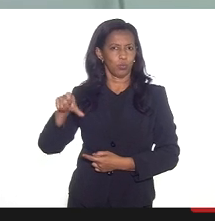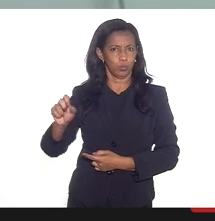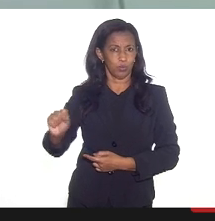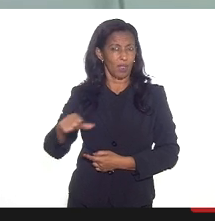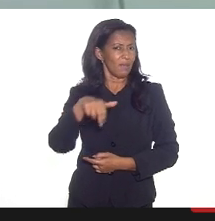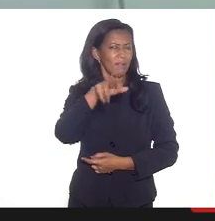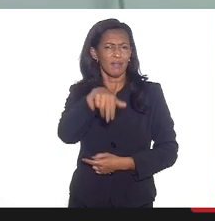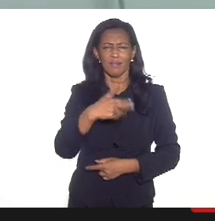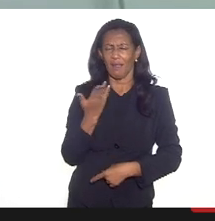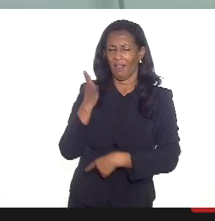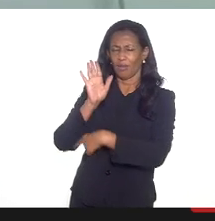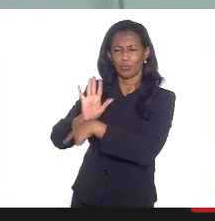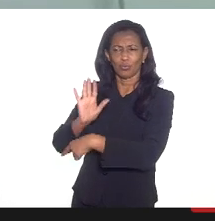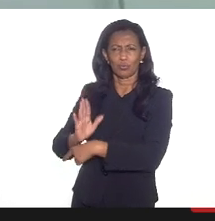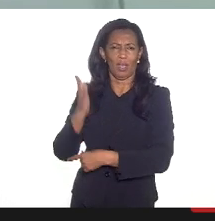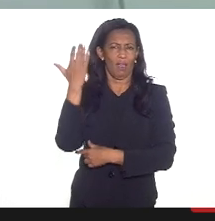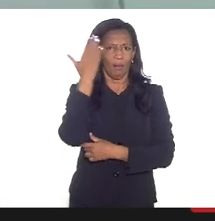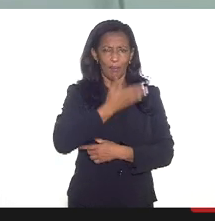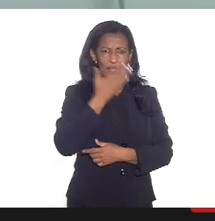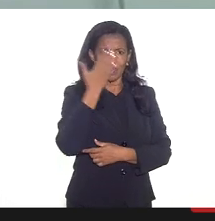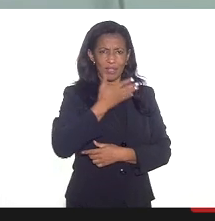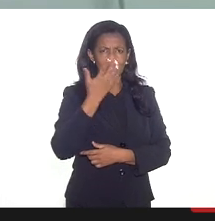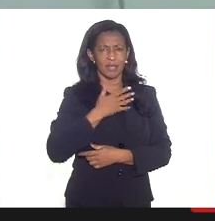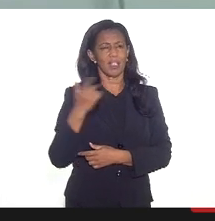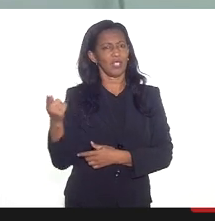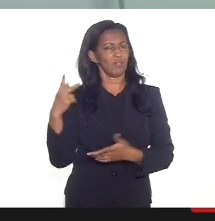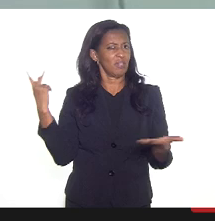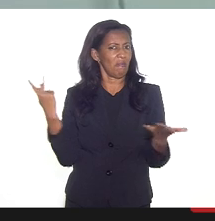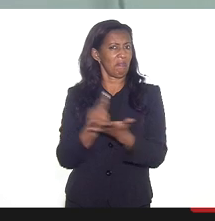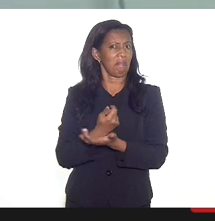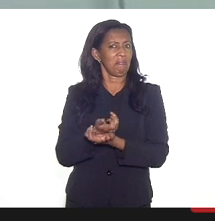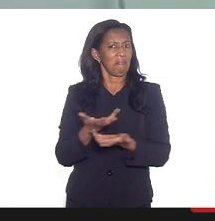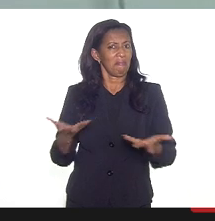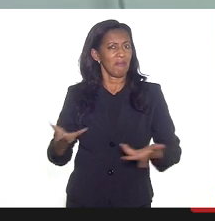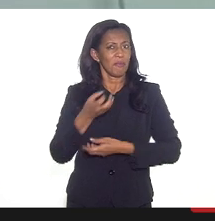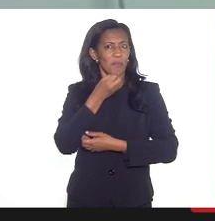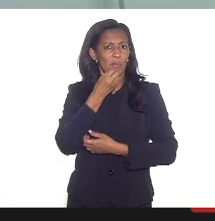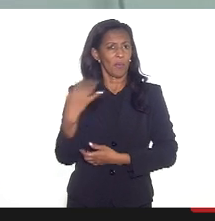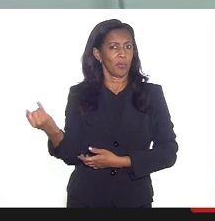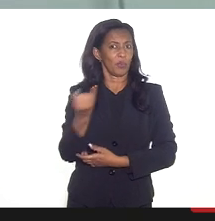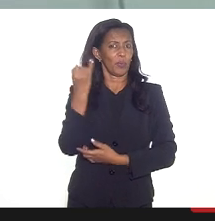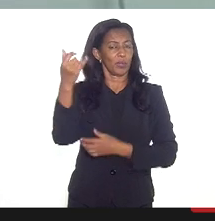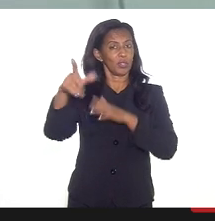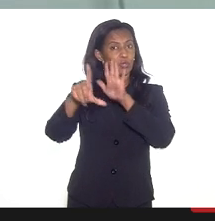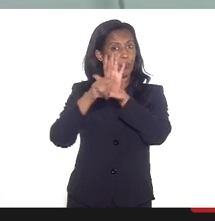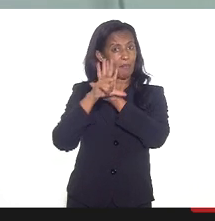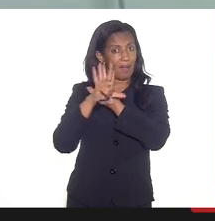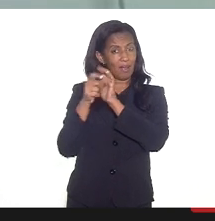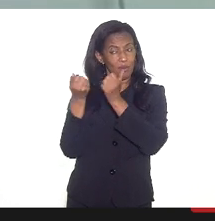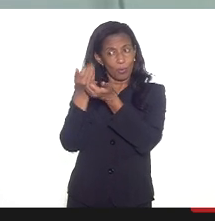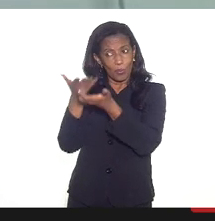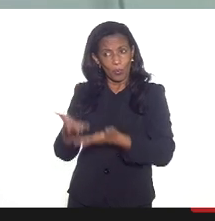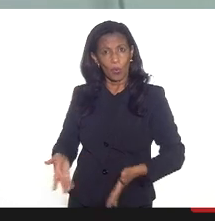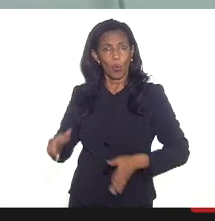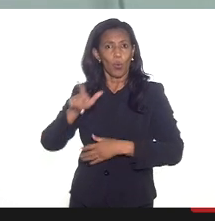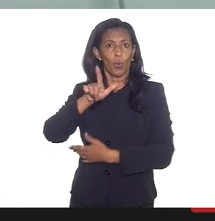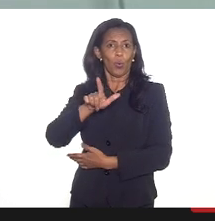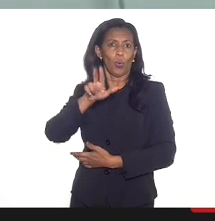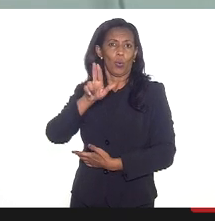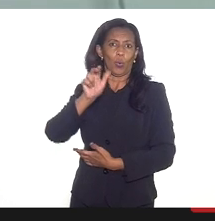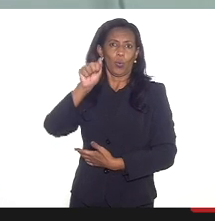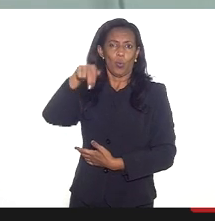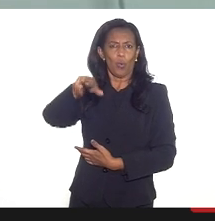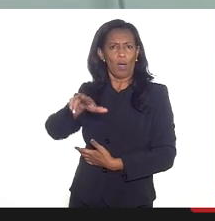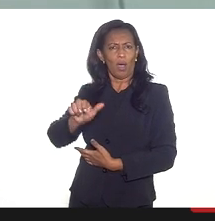quiser colaborar, quem estiver presente, será um evento muito importante e uma lei que pretende ser uma homenagem à Luana Barbosa,